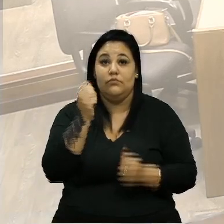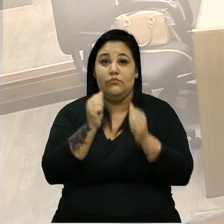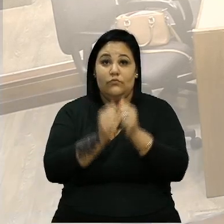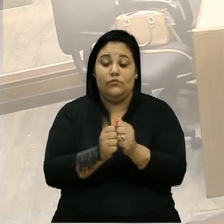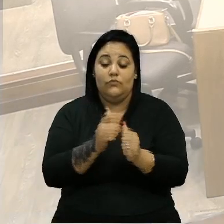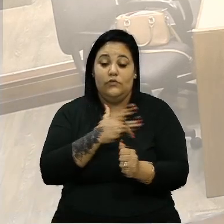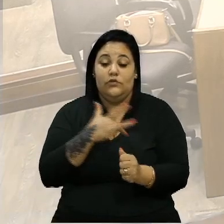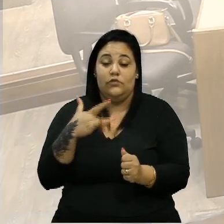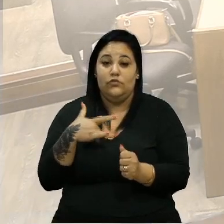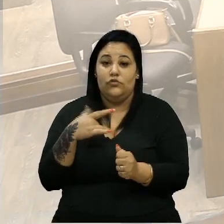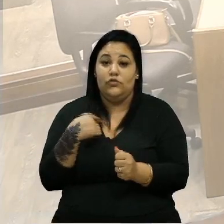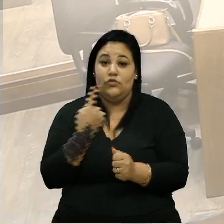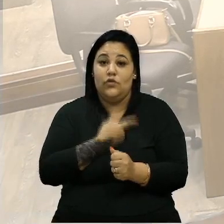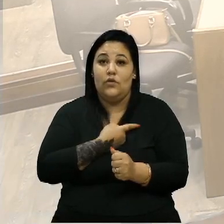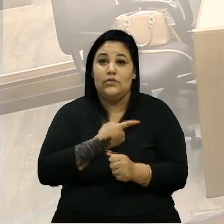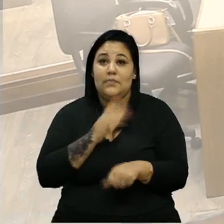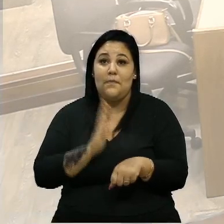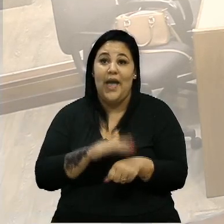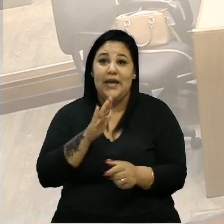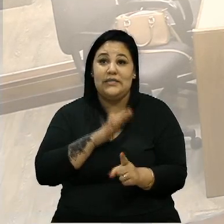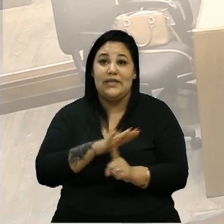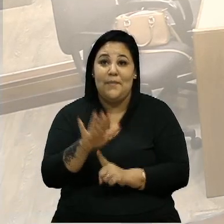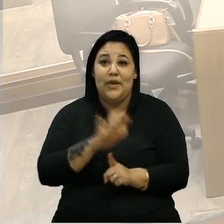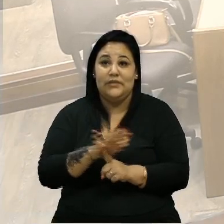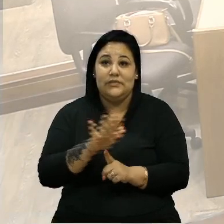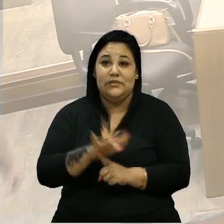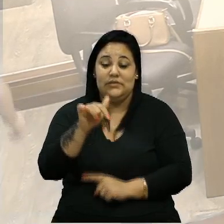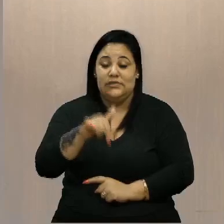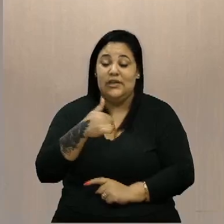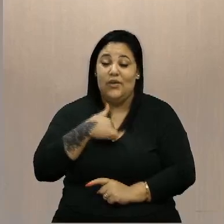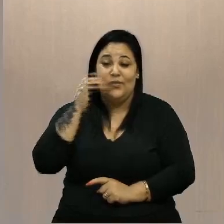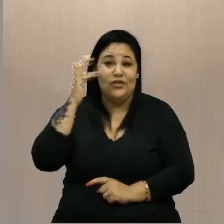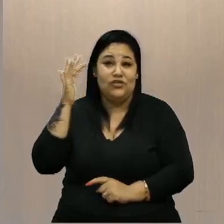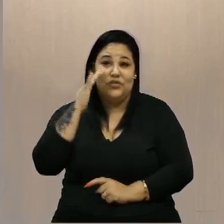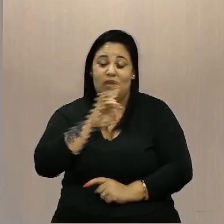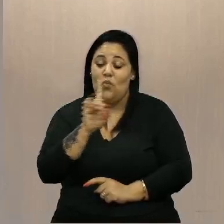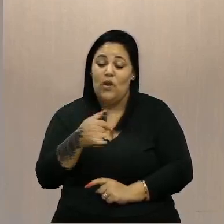que nós mais somos demandados aqui. Imagino que não só eu.